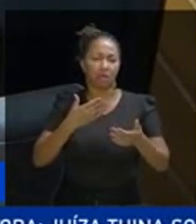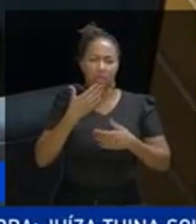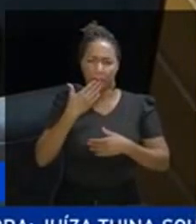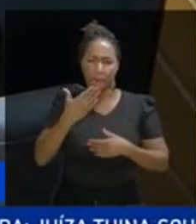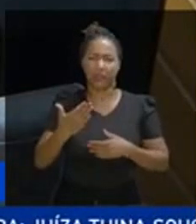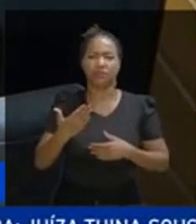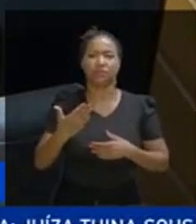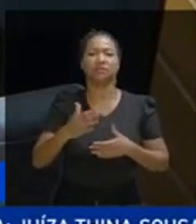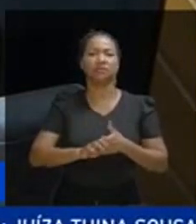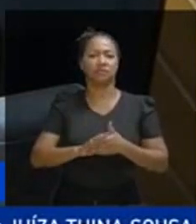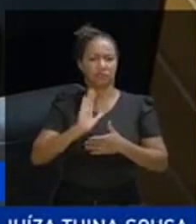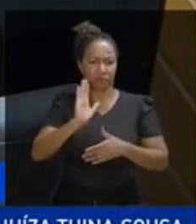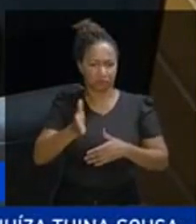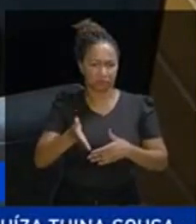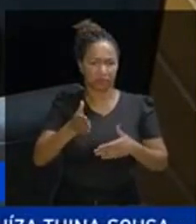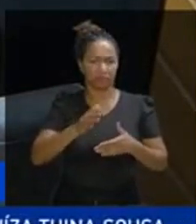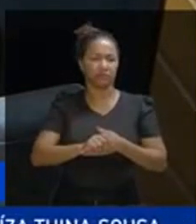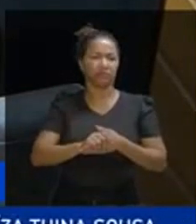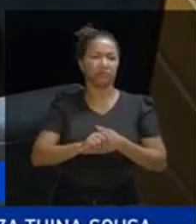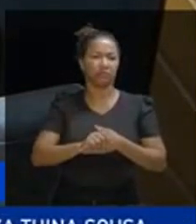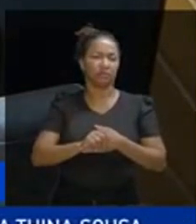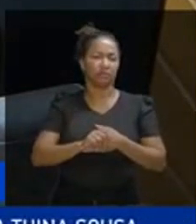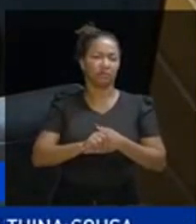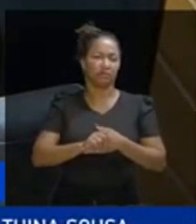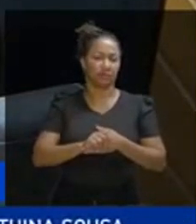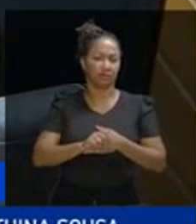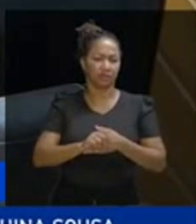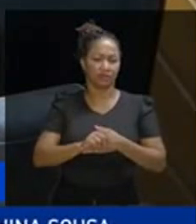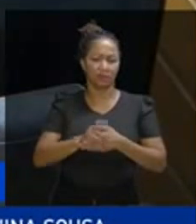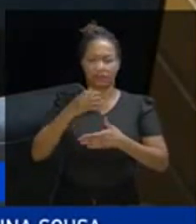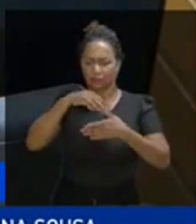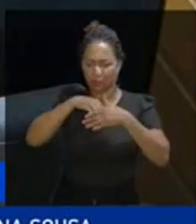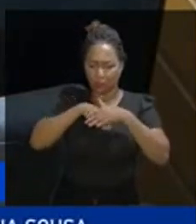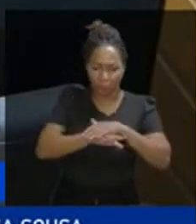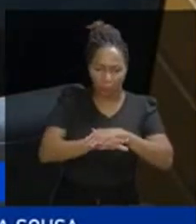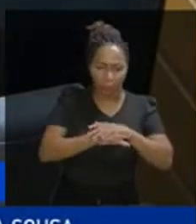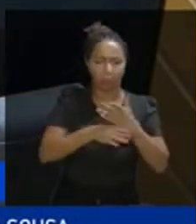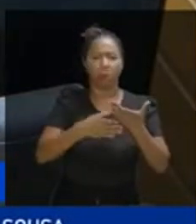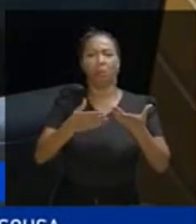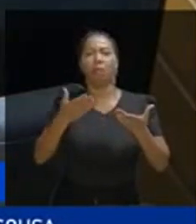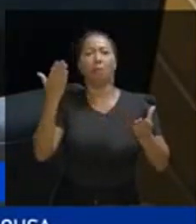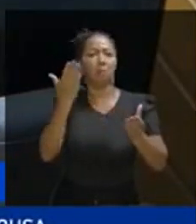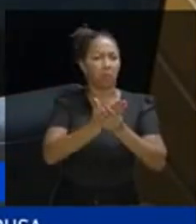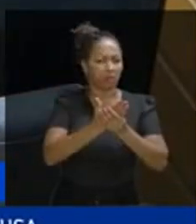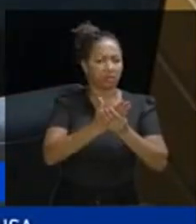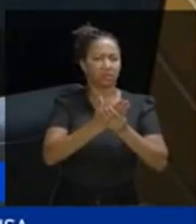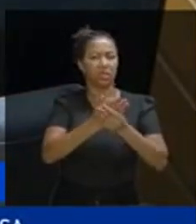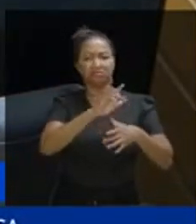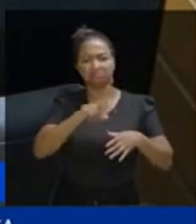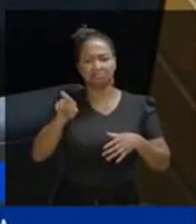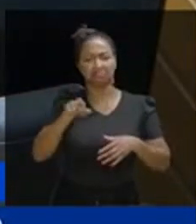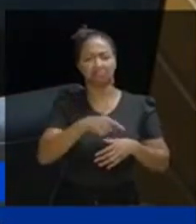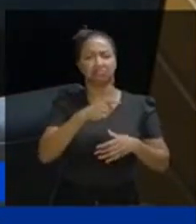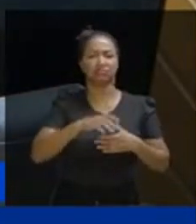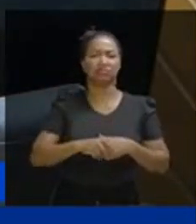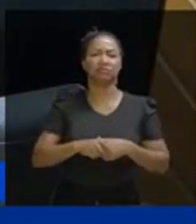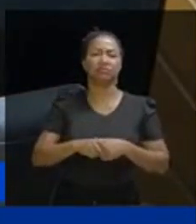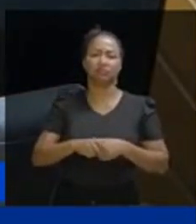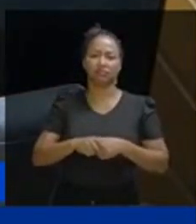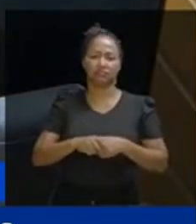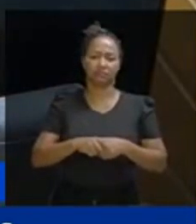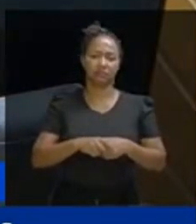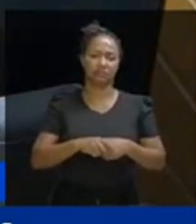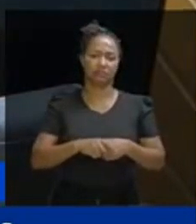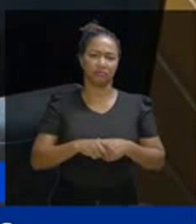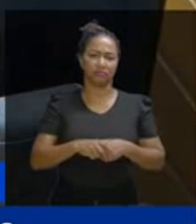exequente, requer desde já o arquivamento do feito, nos termos do parágrafo 2º do artigo 40 da Lei 6830